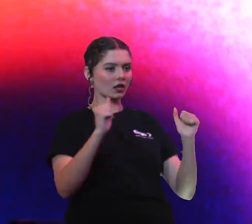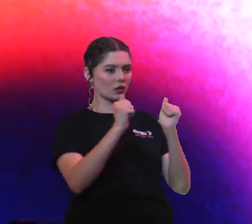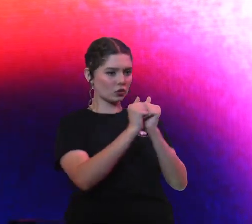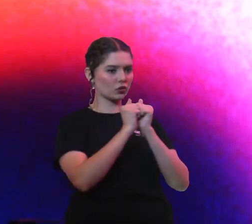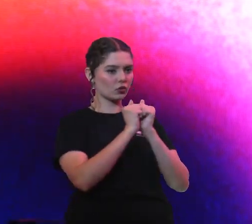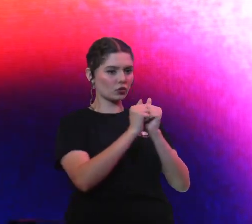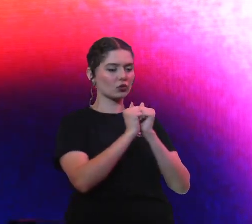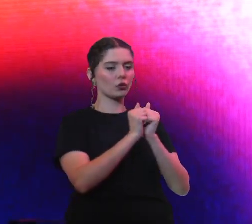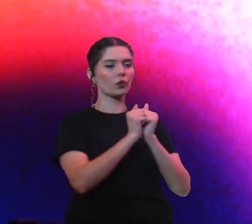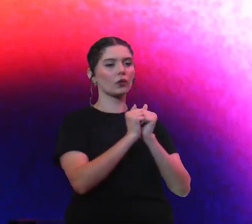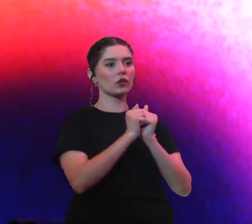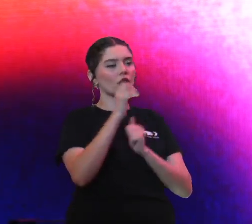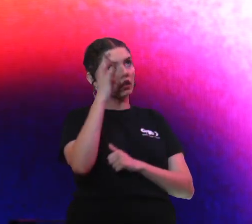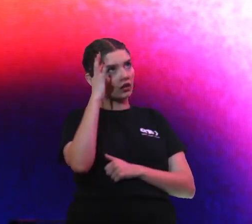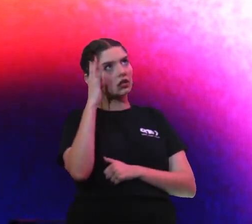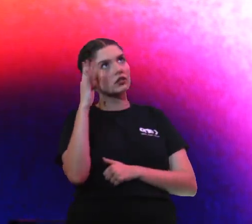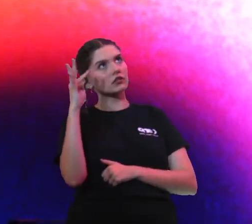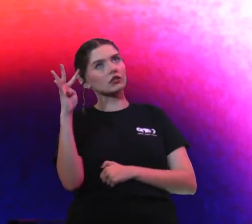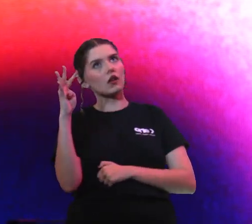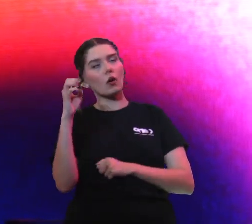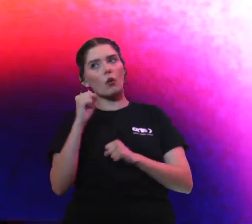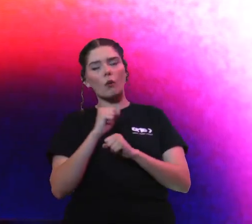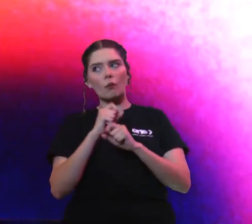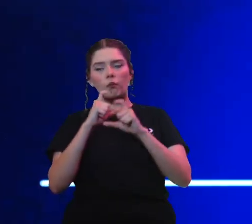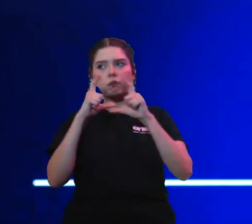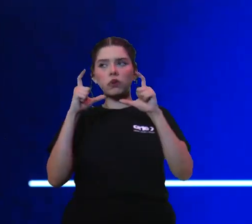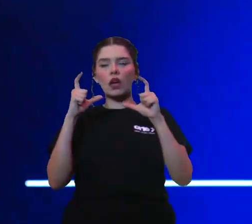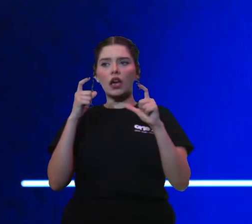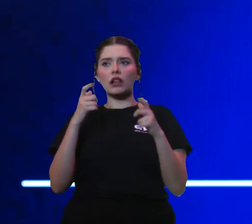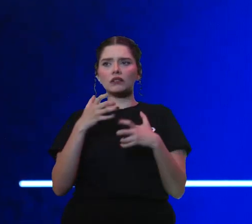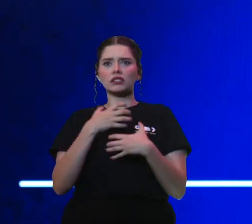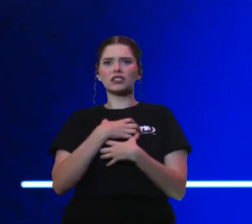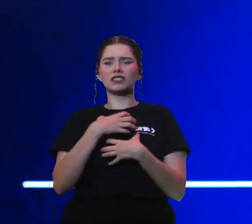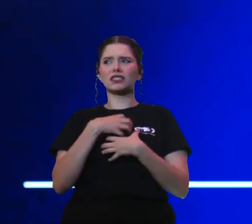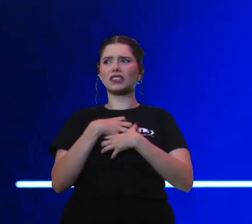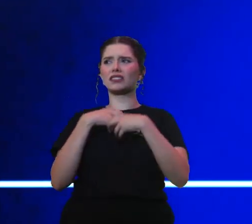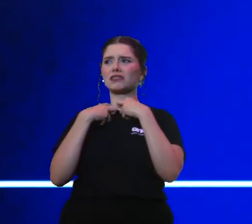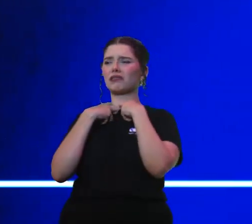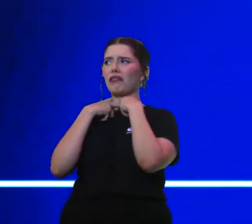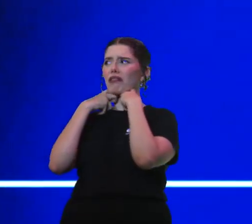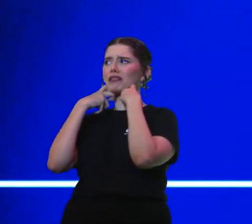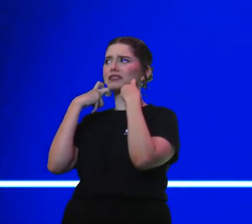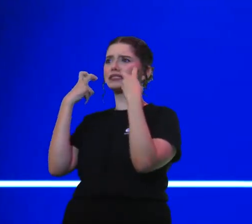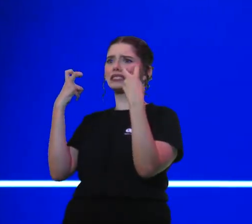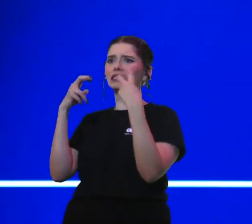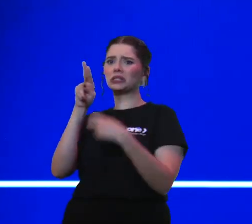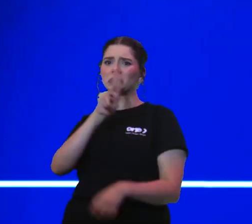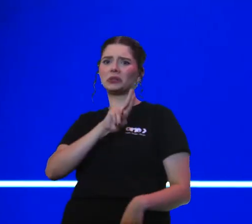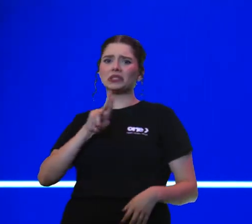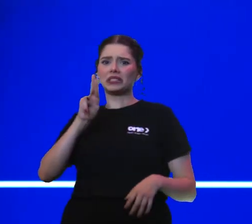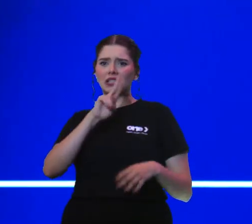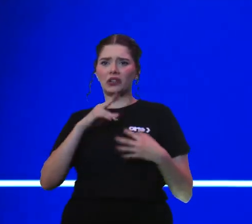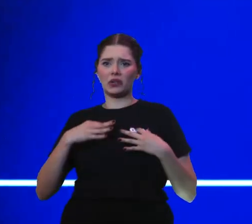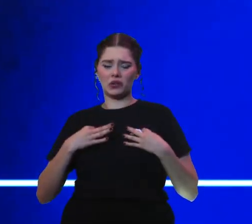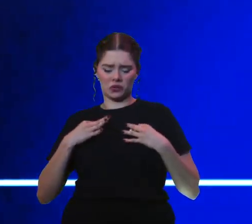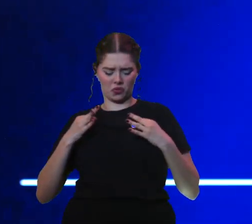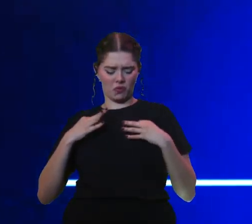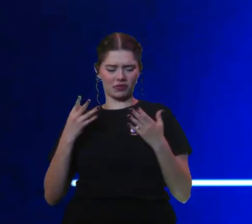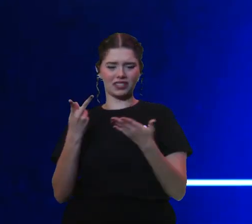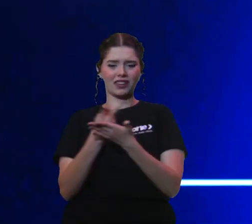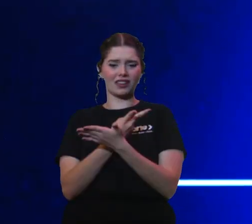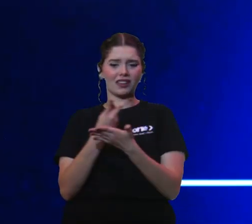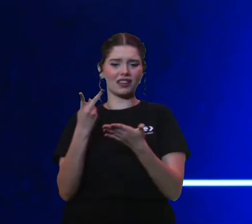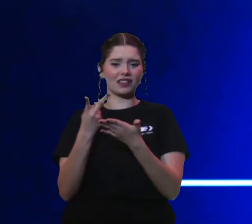E quando ela acorda daquele sonho, ela tem um constrangimento, um sentimento de que estava usando as vestes erradas e estava com as